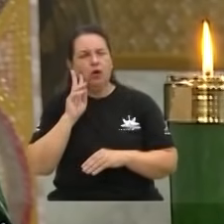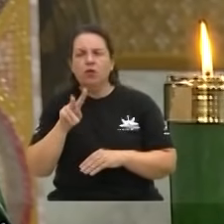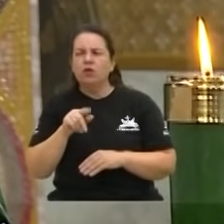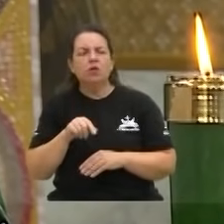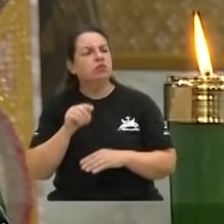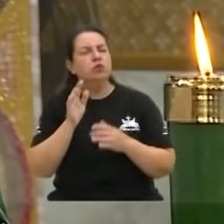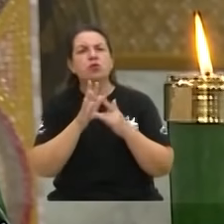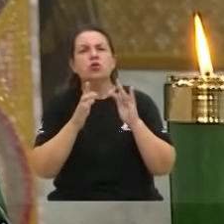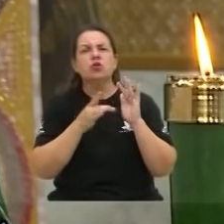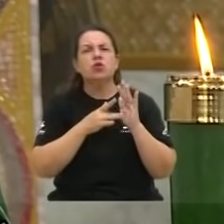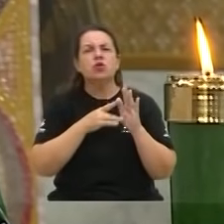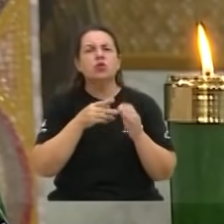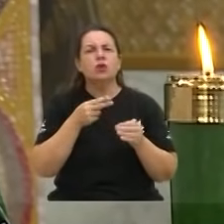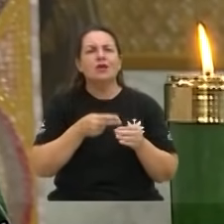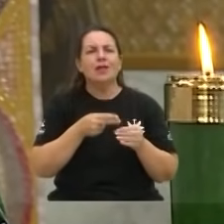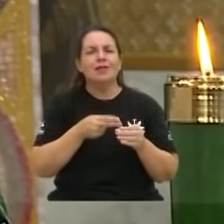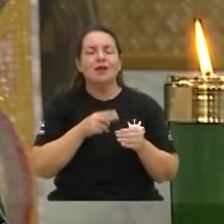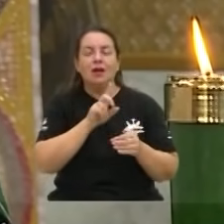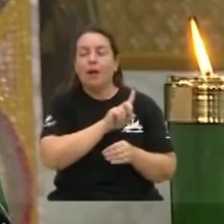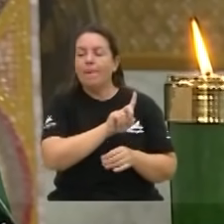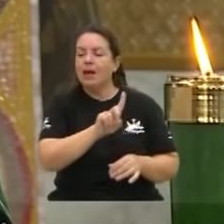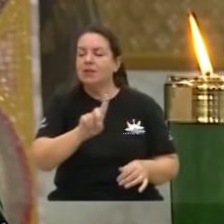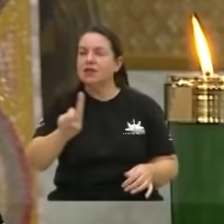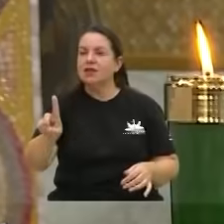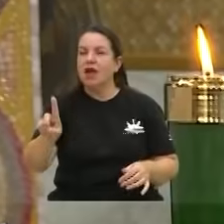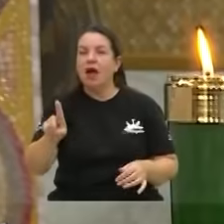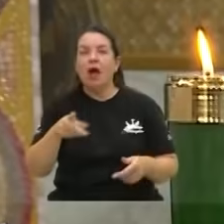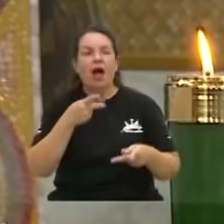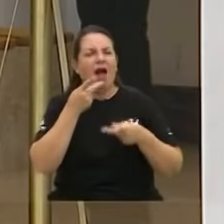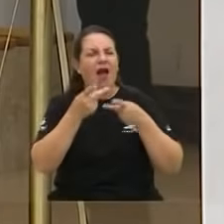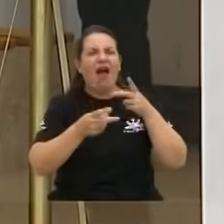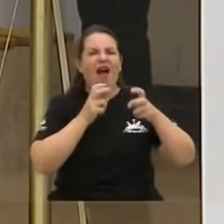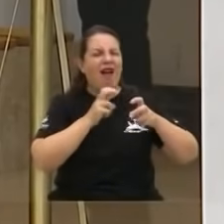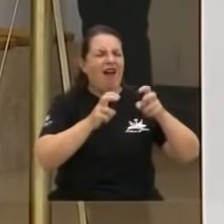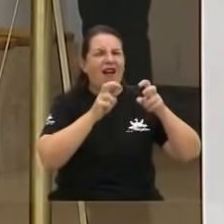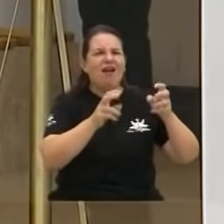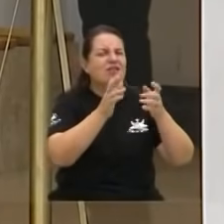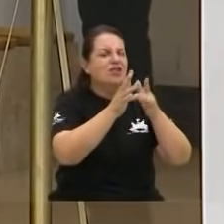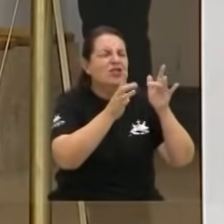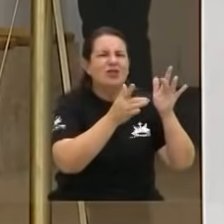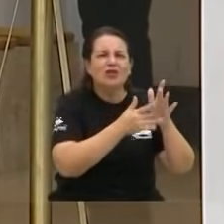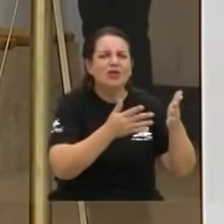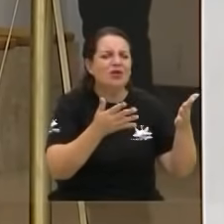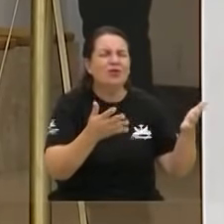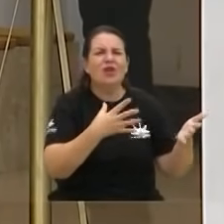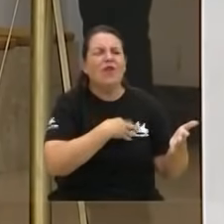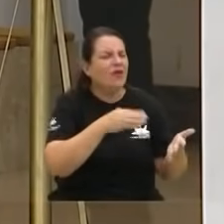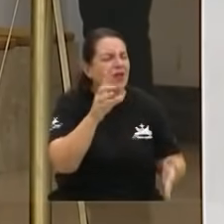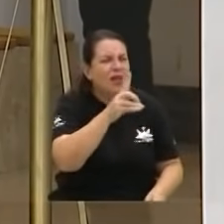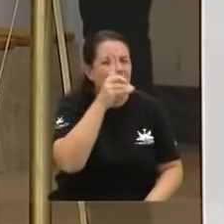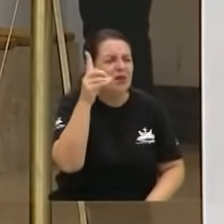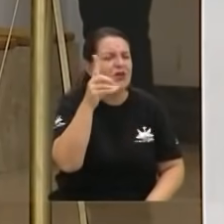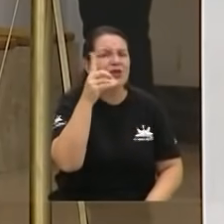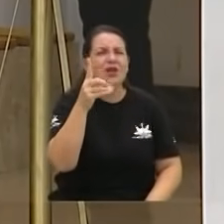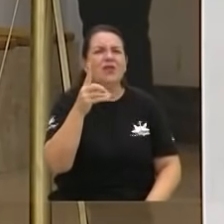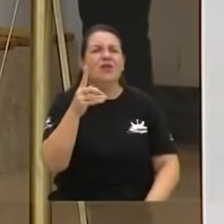que Jesus o Nazareno estava passando, começou a gritar: Jesus, filho de